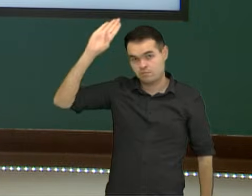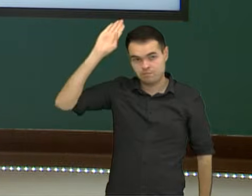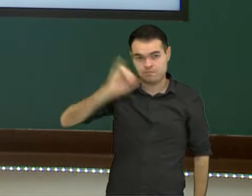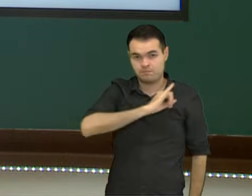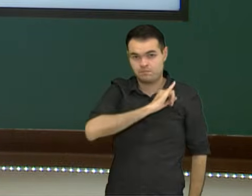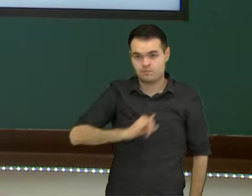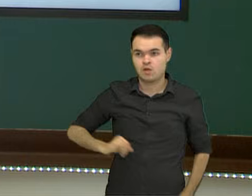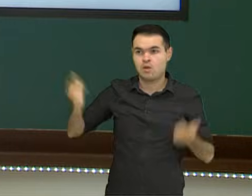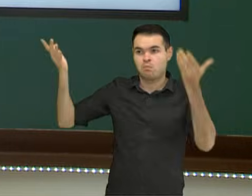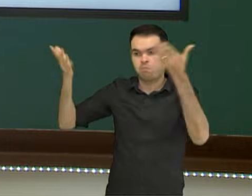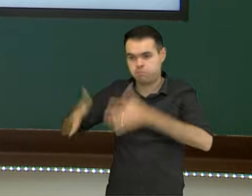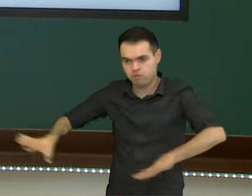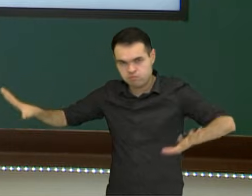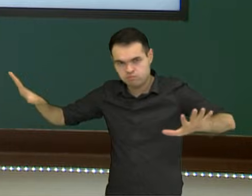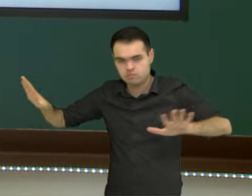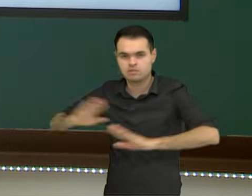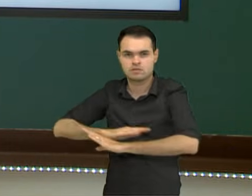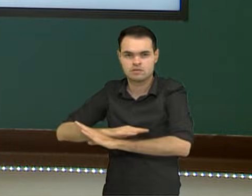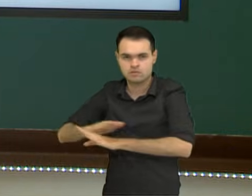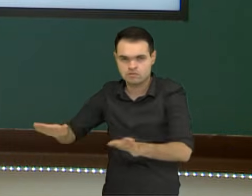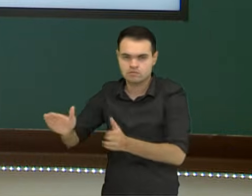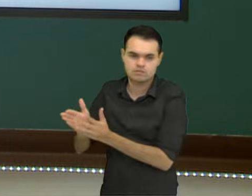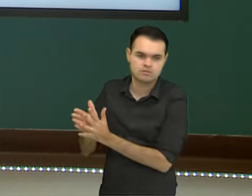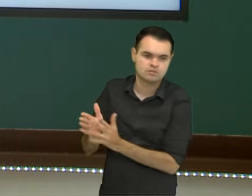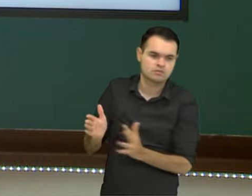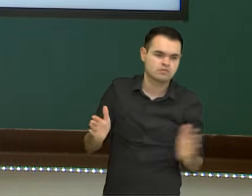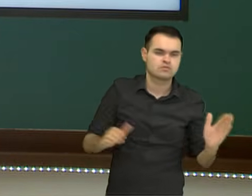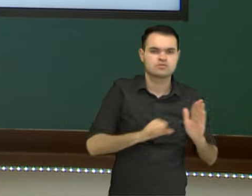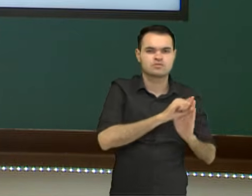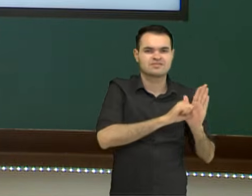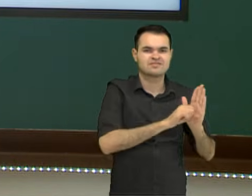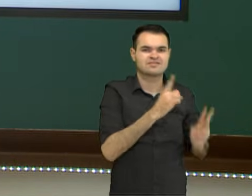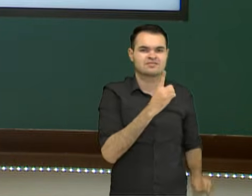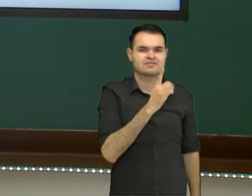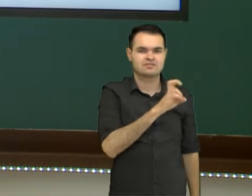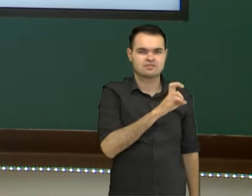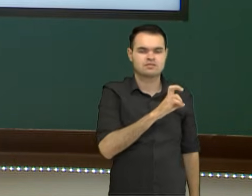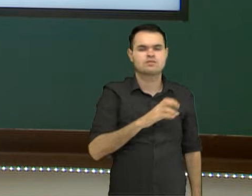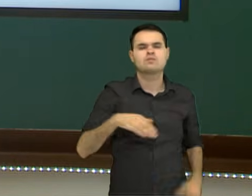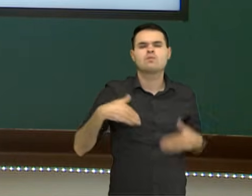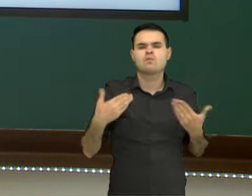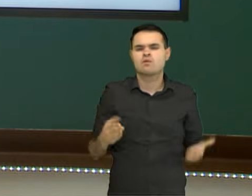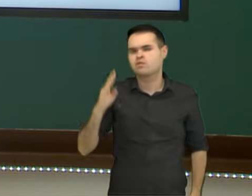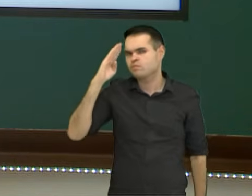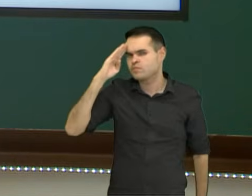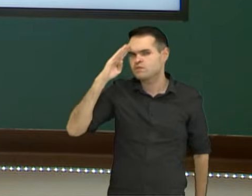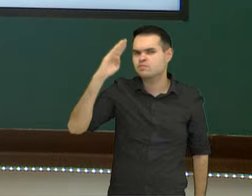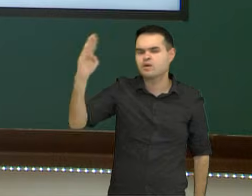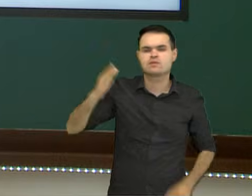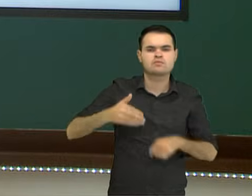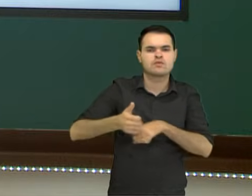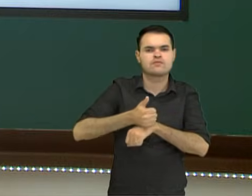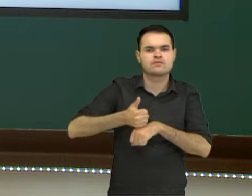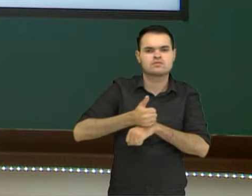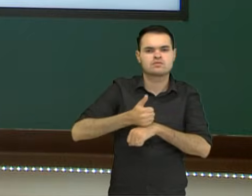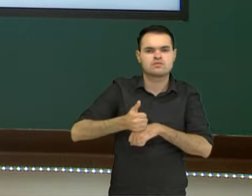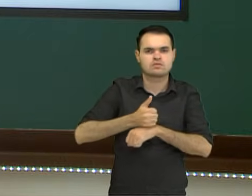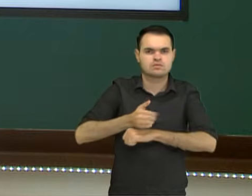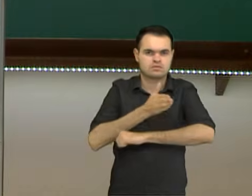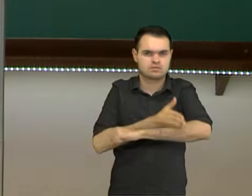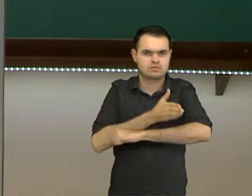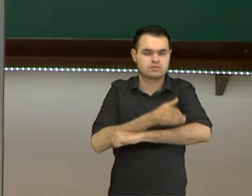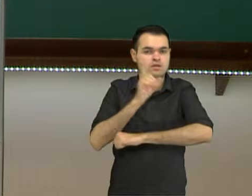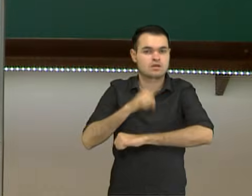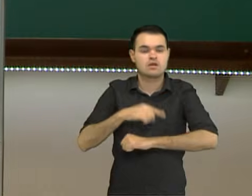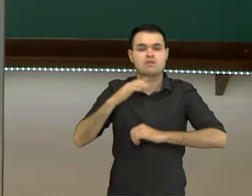e se estende até o século XV. Quais as principais profissões da Idade Média, né? Então, eram profissões